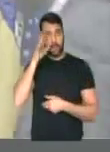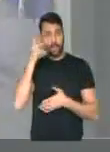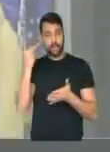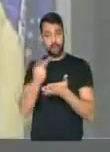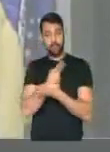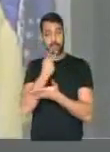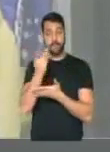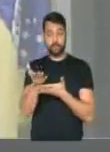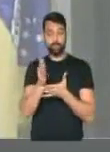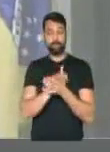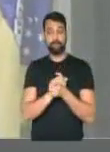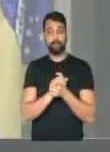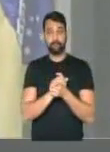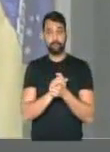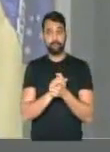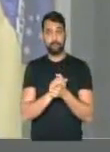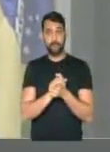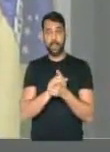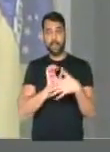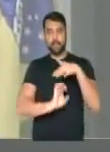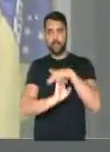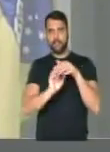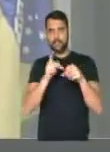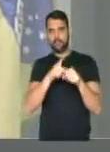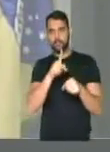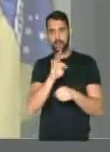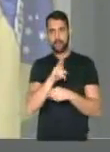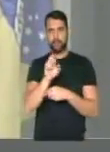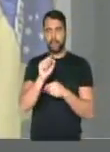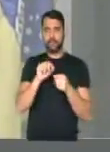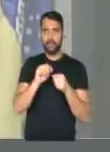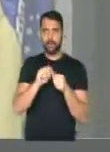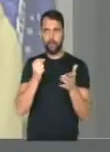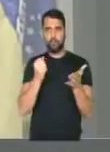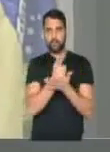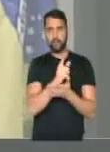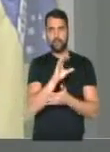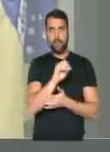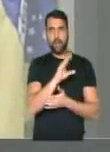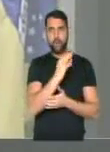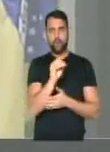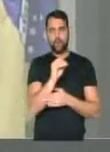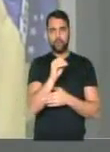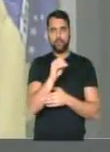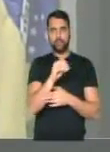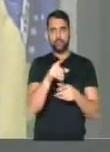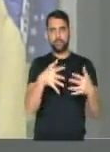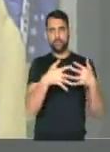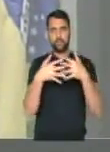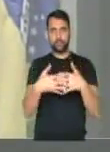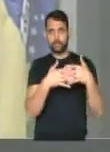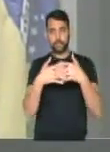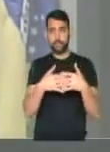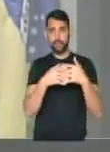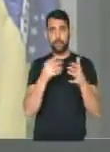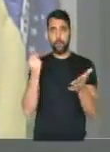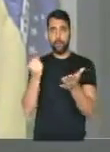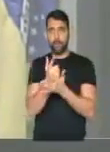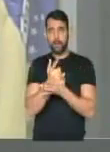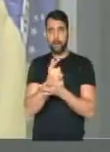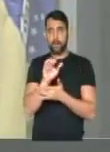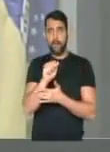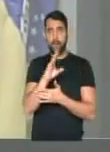está acontecendo. A Petrobras está importando álcool dos Estados Unidos, comprando